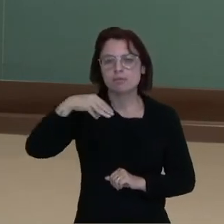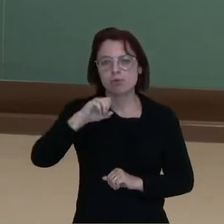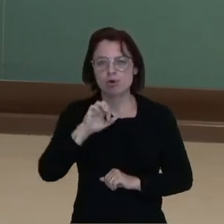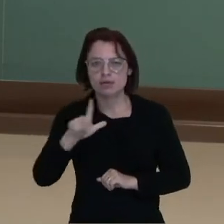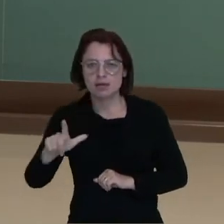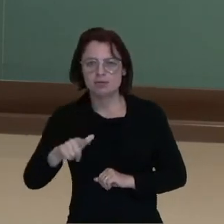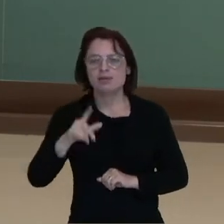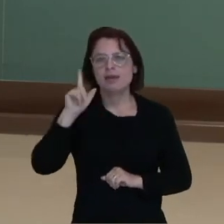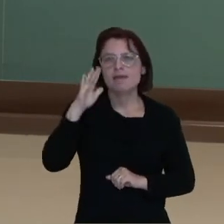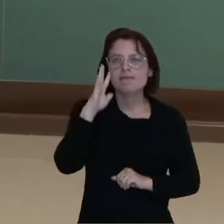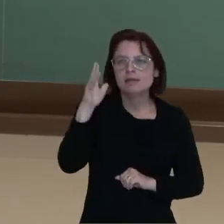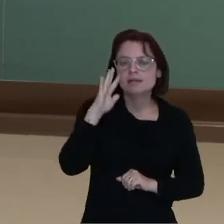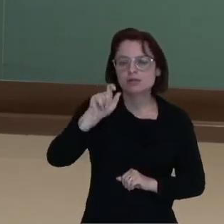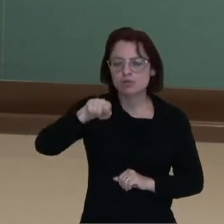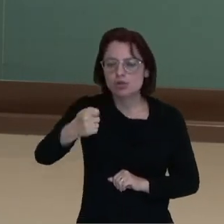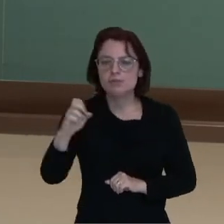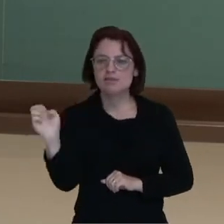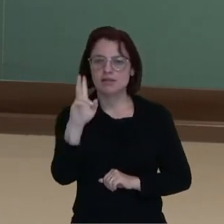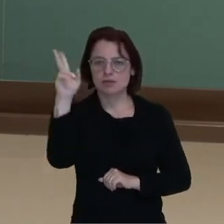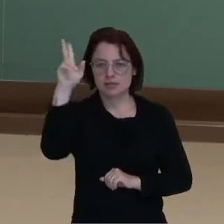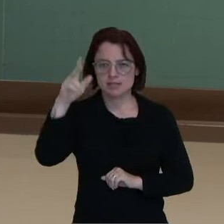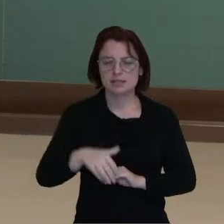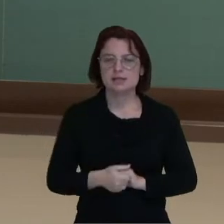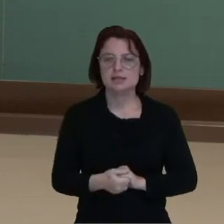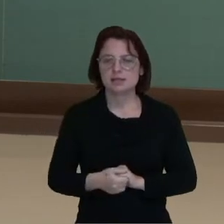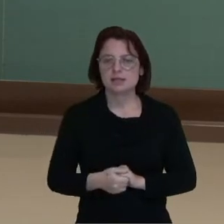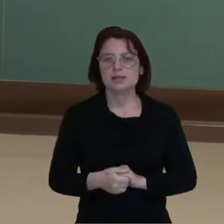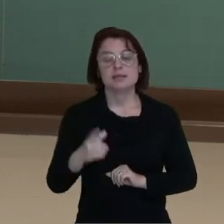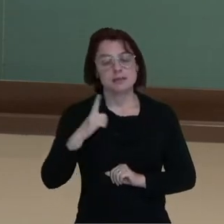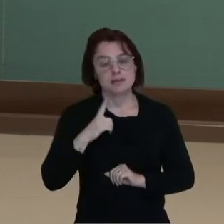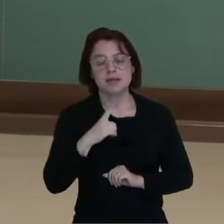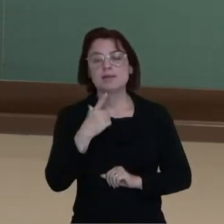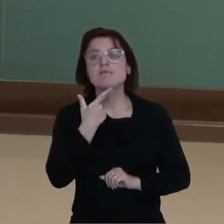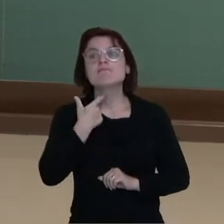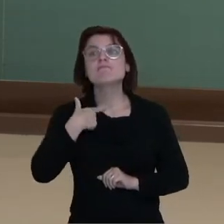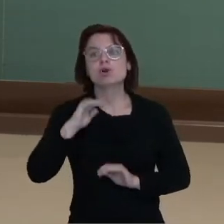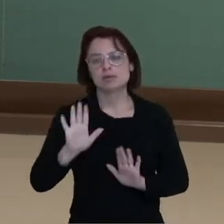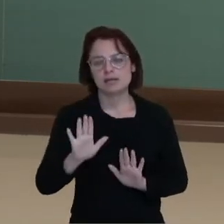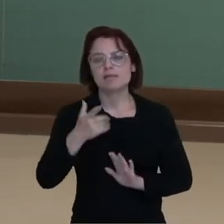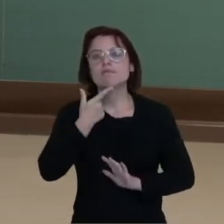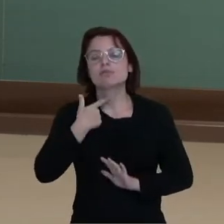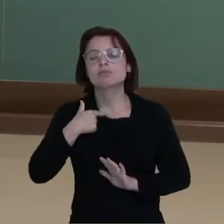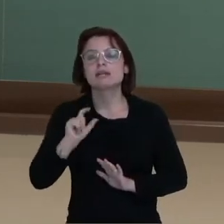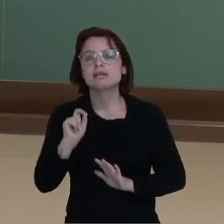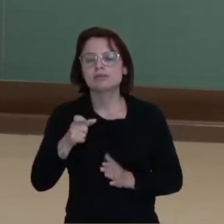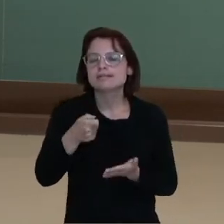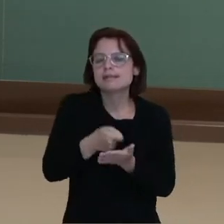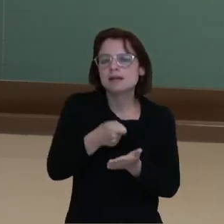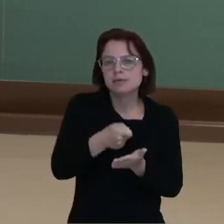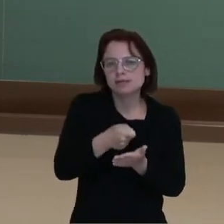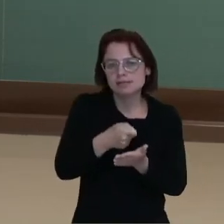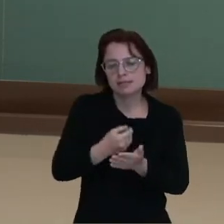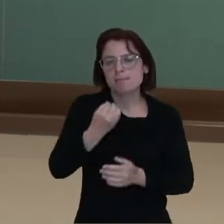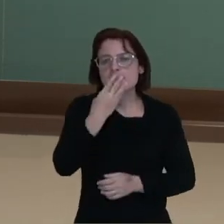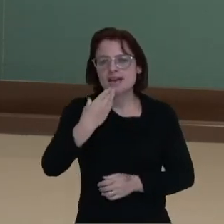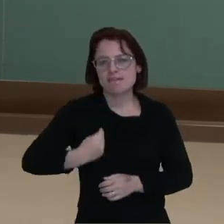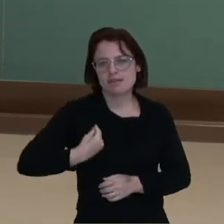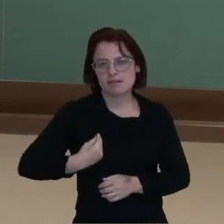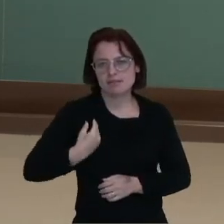a reflexão sobre os valores. E ela tem uma intenção, a intenção de estabelecer um bem